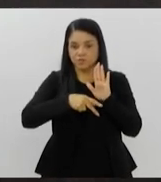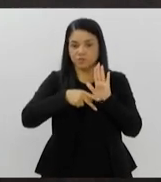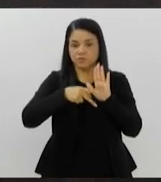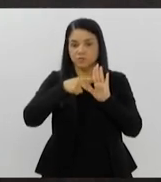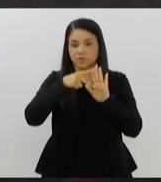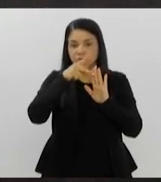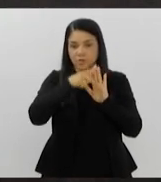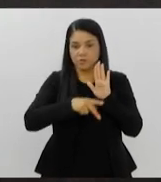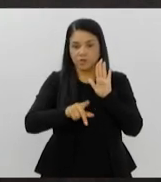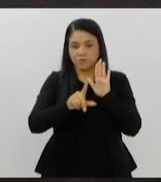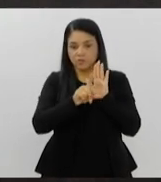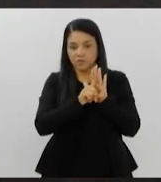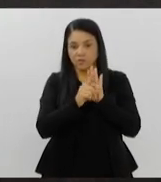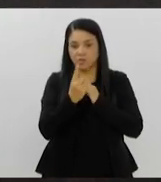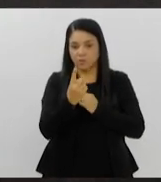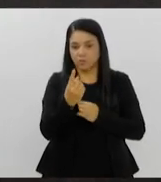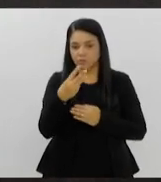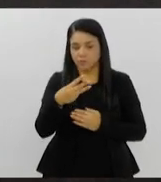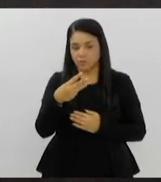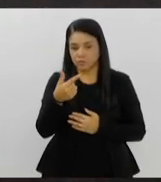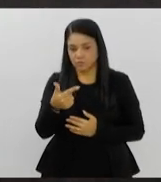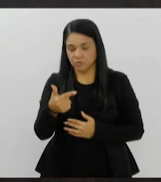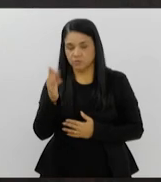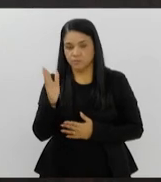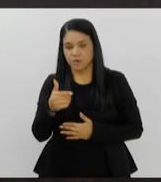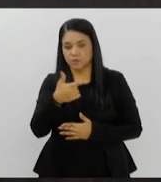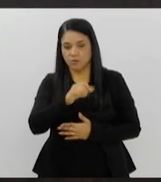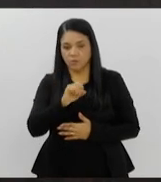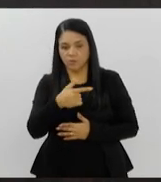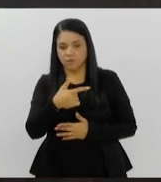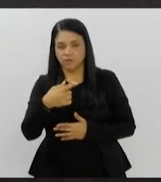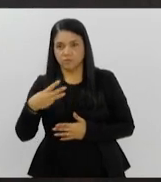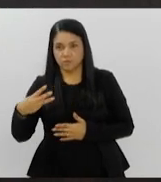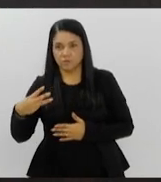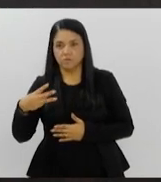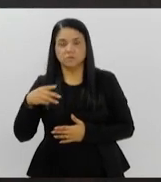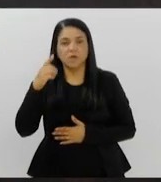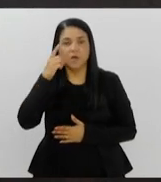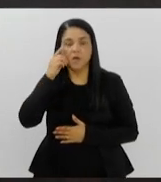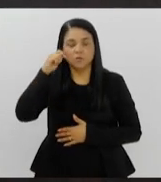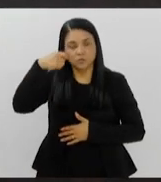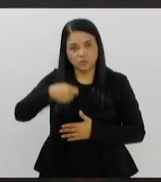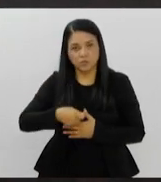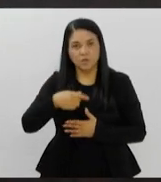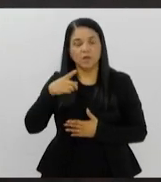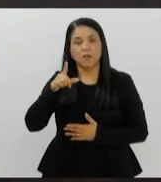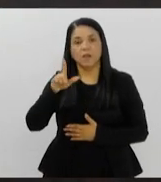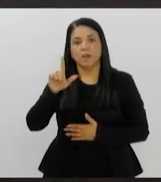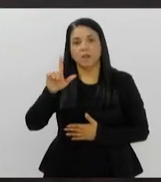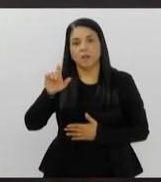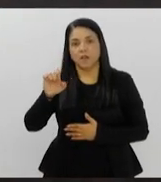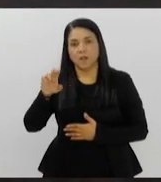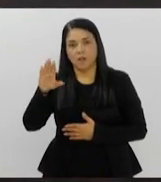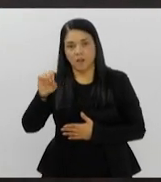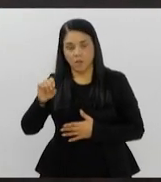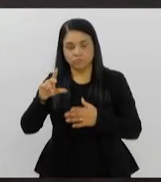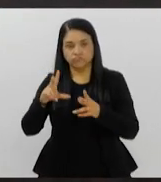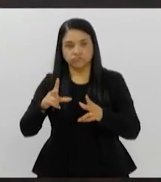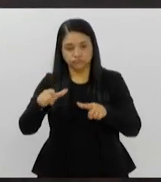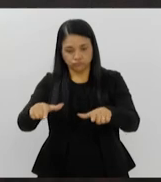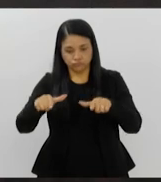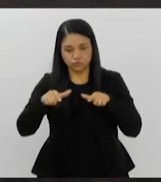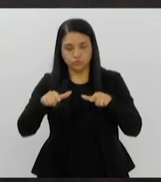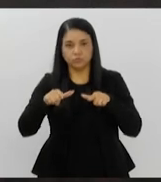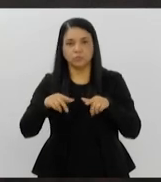projeto de lei número 132 de 2023, de autoria do deputado Léo Vieira, que concede o título benemérito do Estado do Rio de